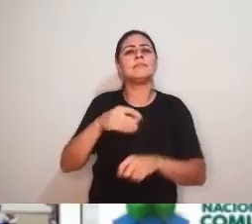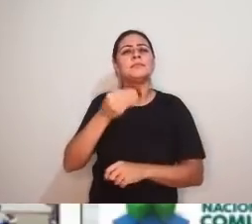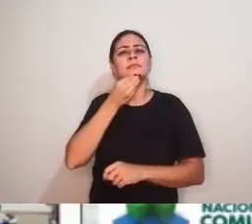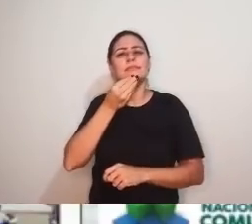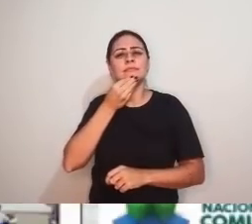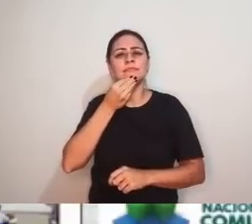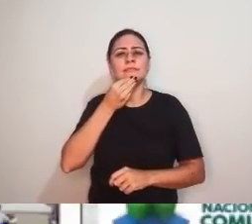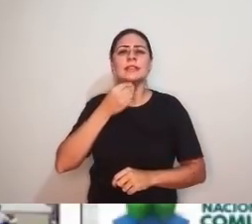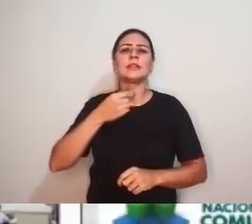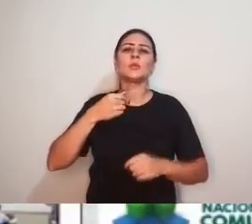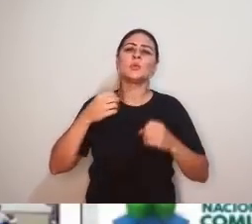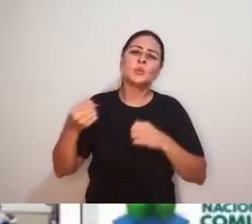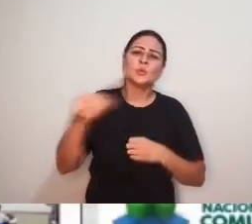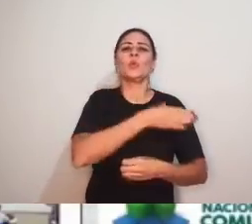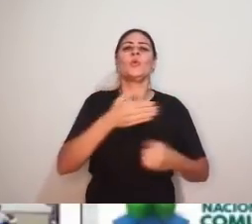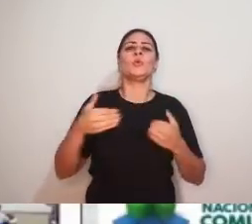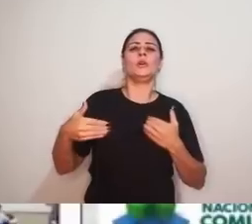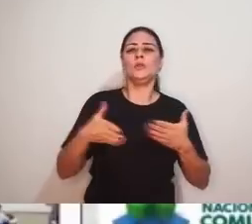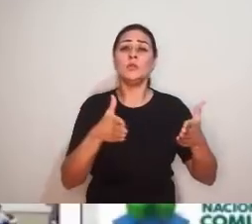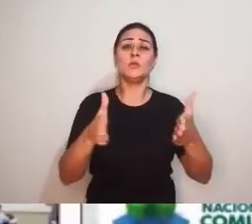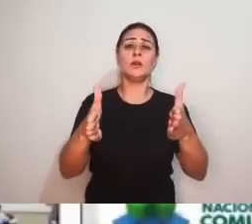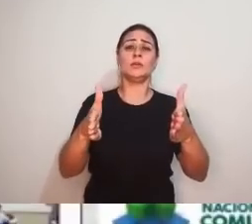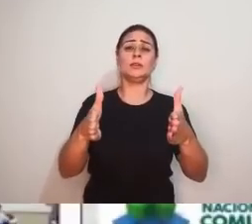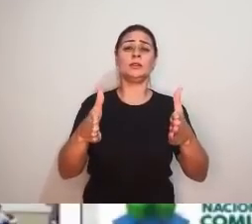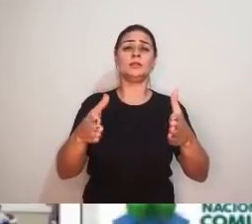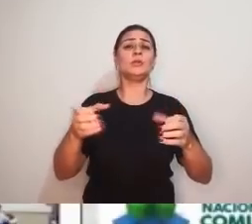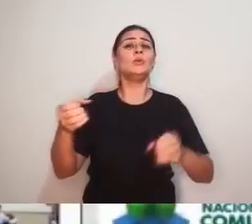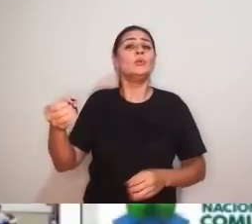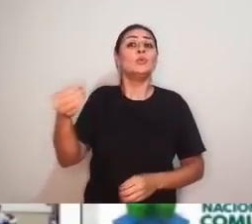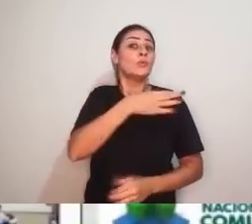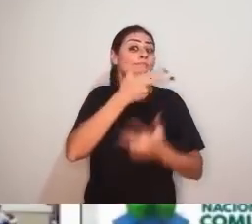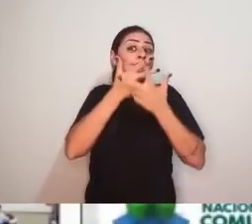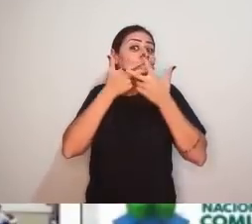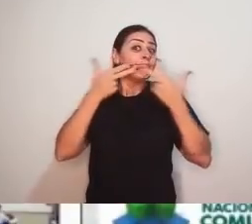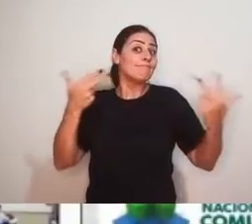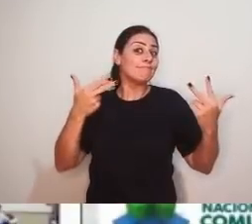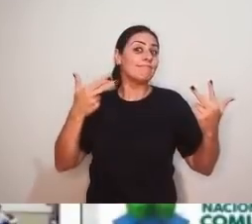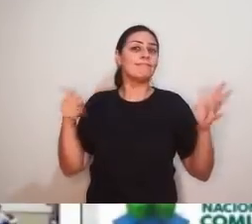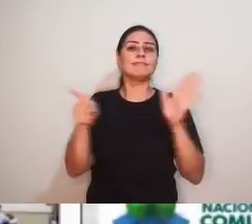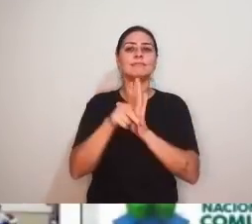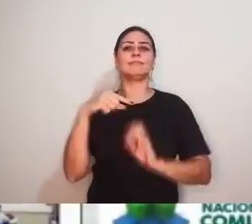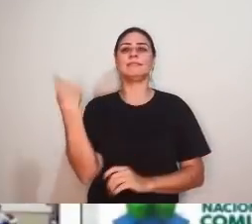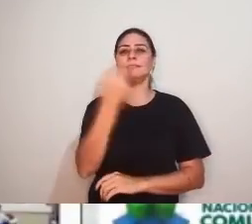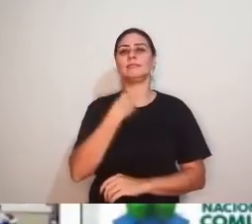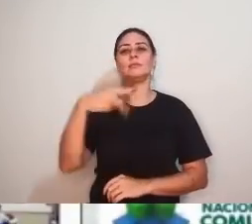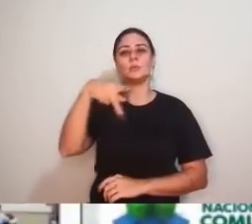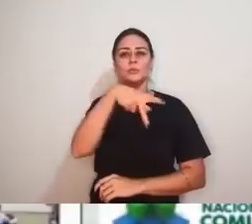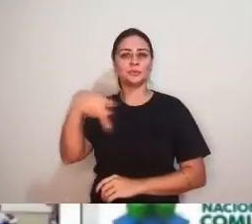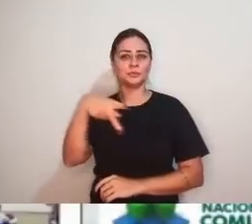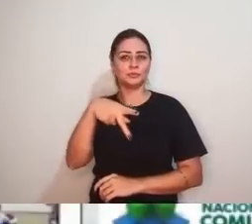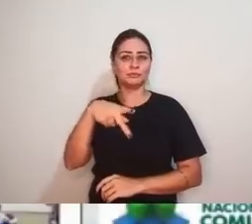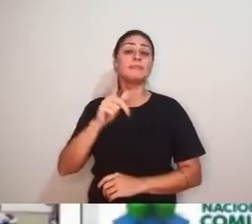vê agora a possibilidade de um novo respirar, um novo fluxo de ar fresco para nós,